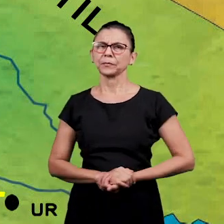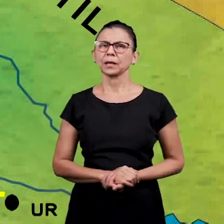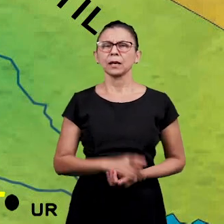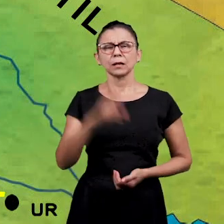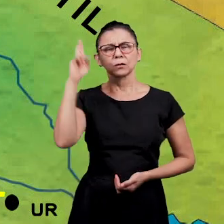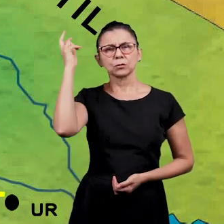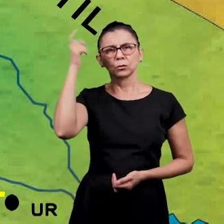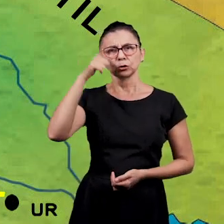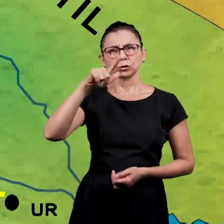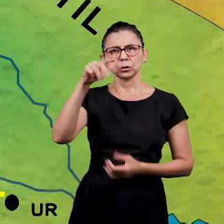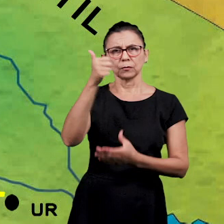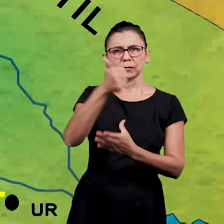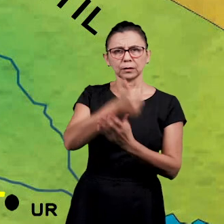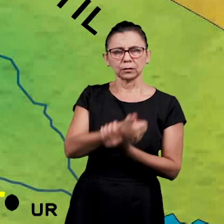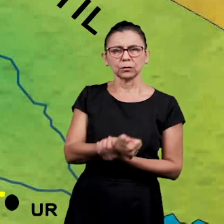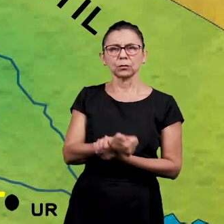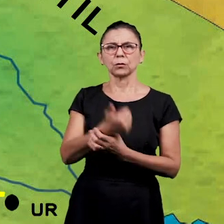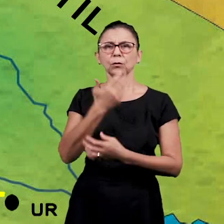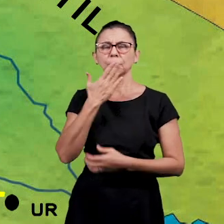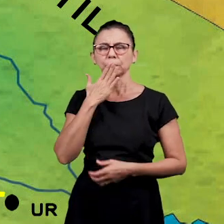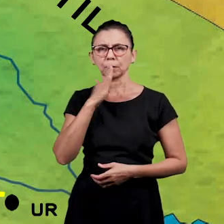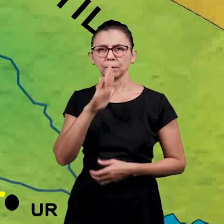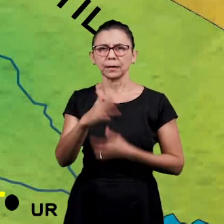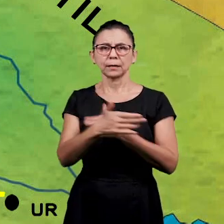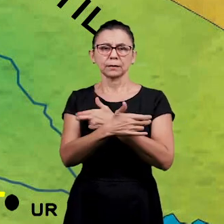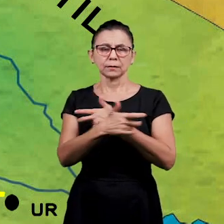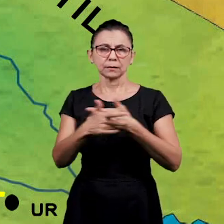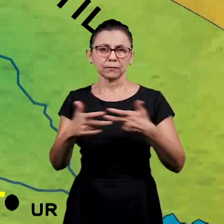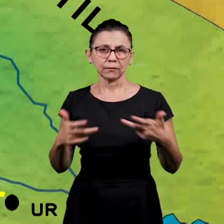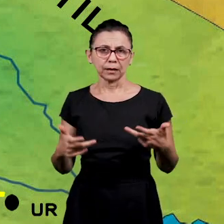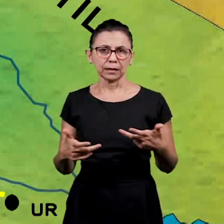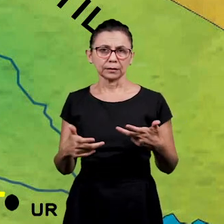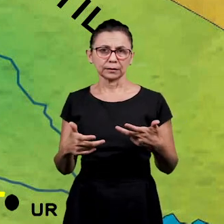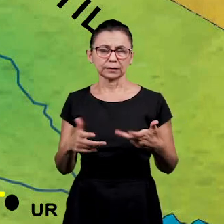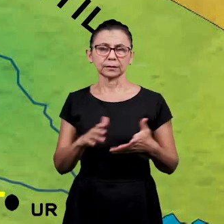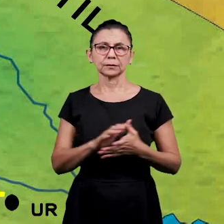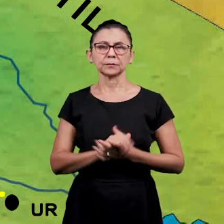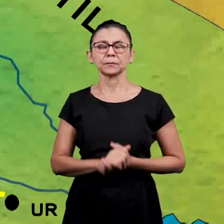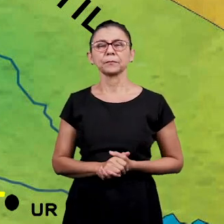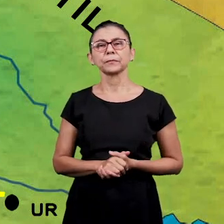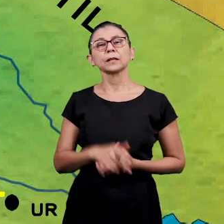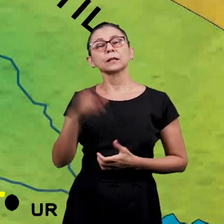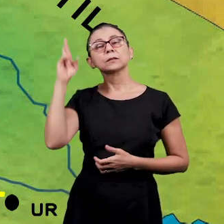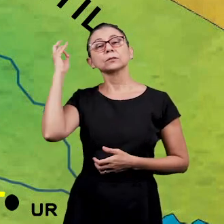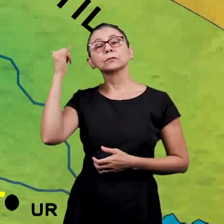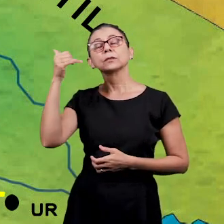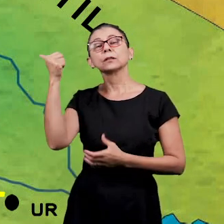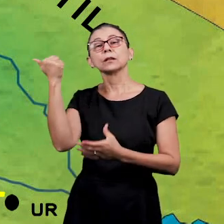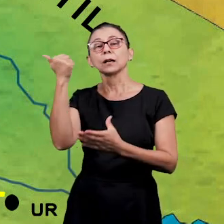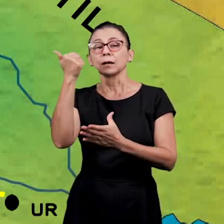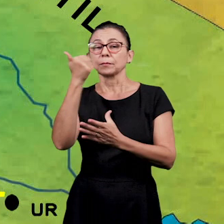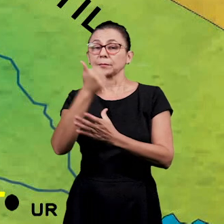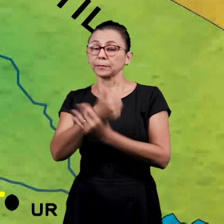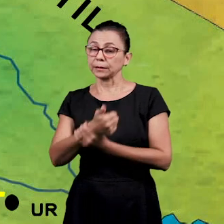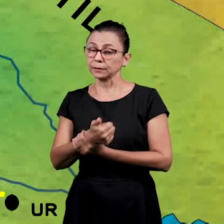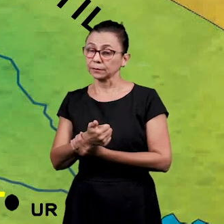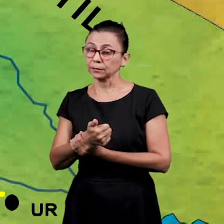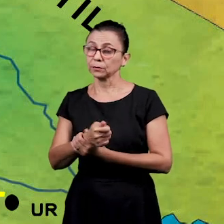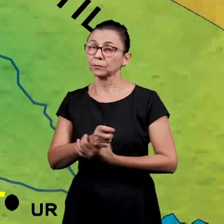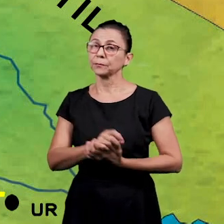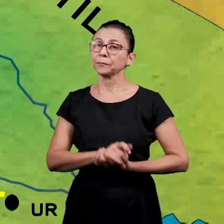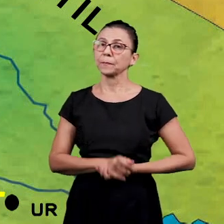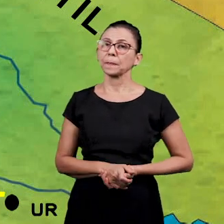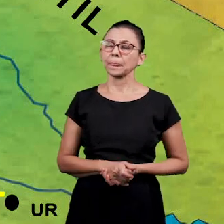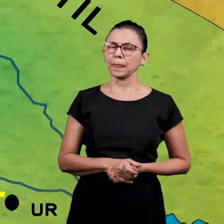falou novamente com Abraão. O Senhor fez promessas a Abraão. Ali em Arã, o Senhor disse assim: